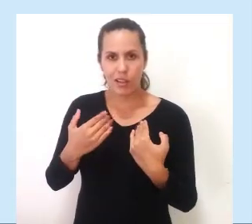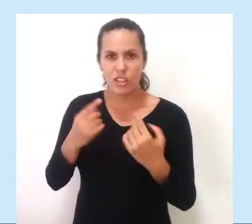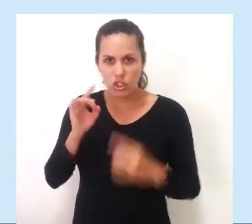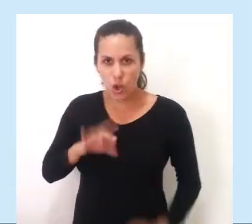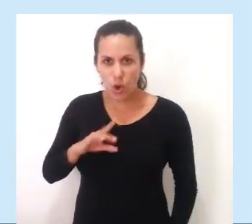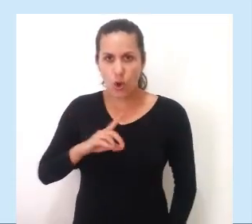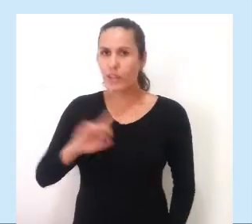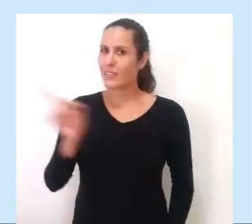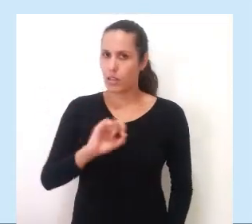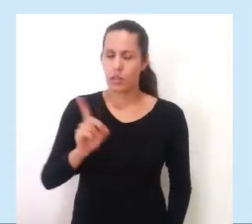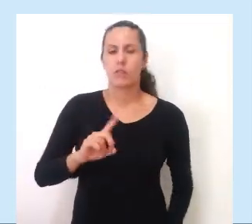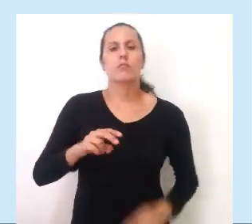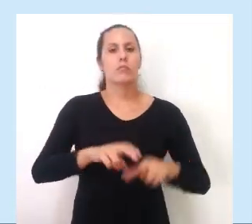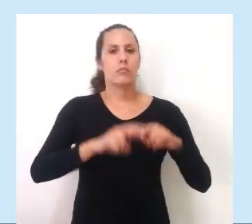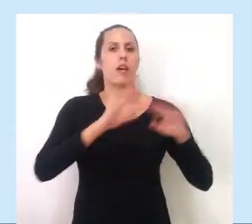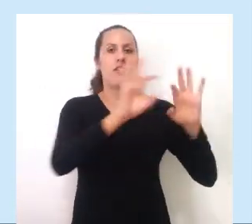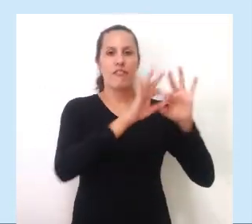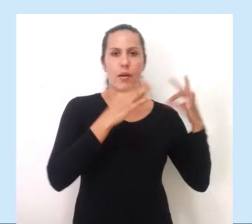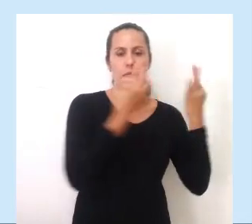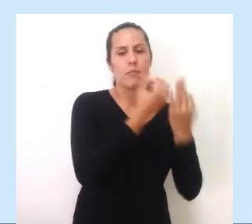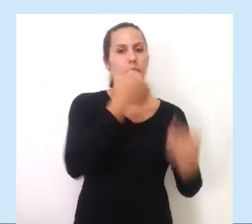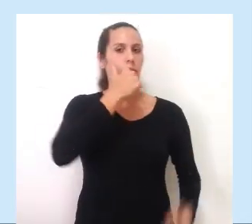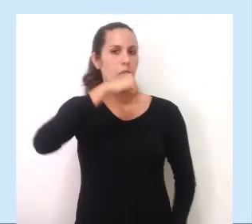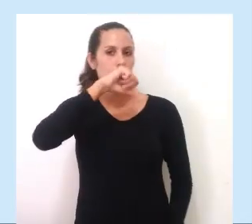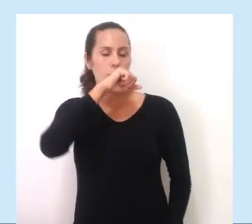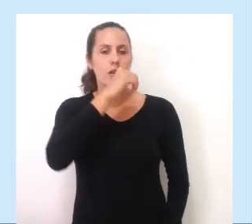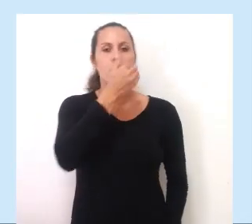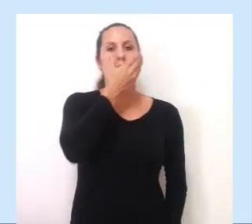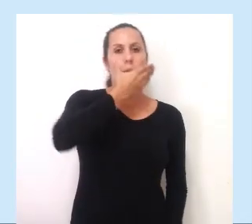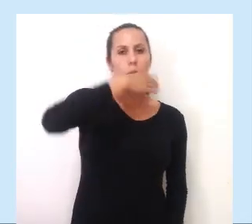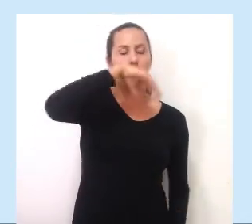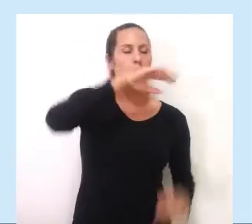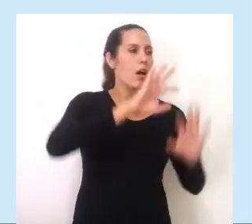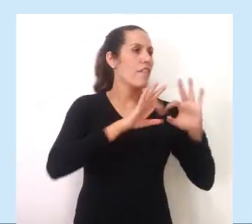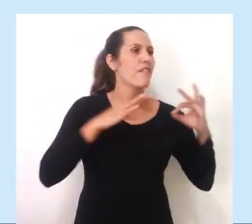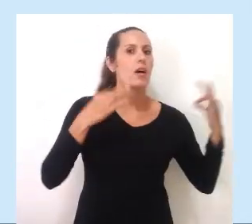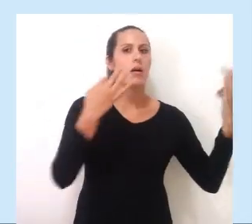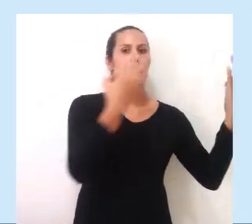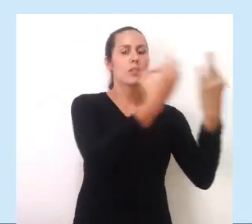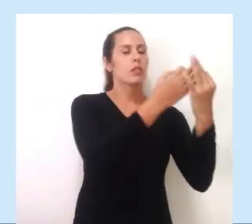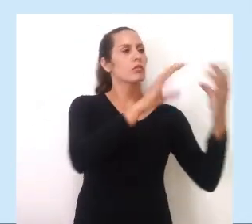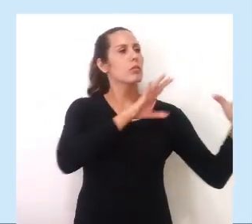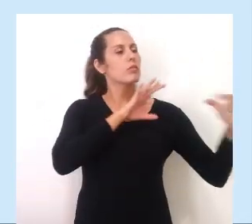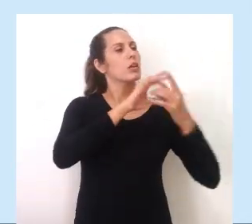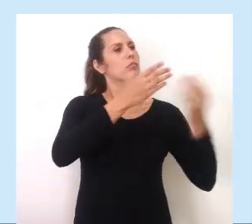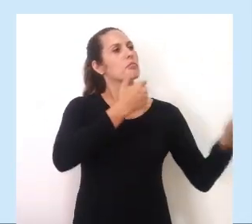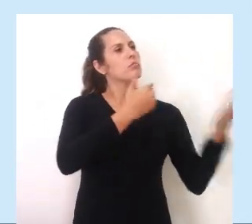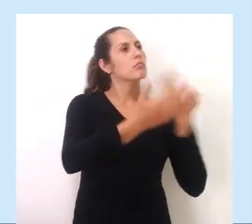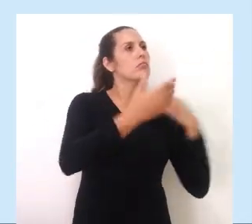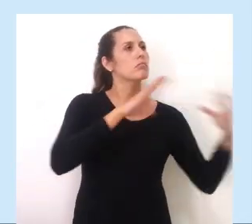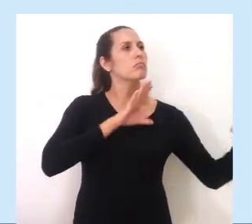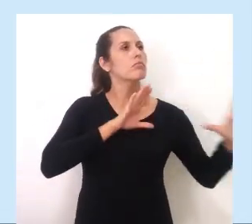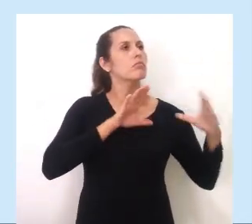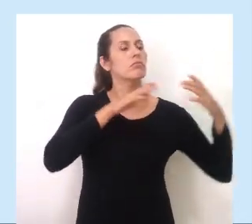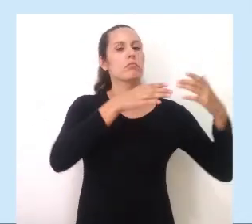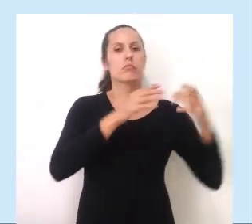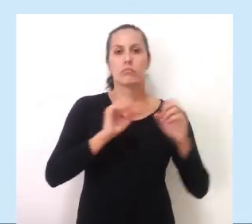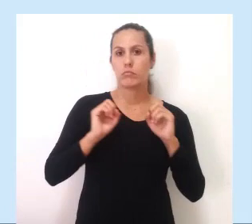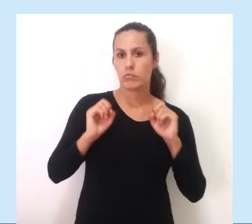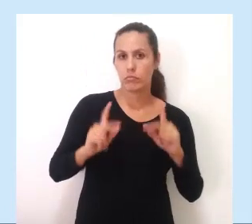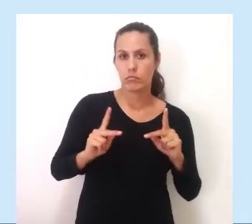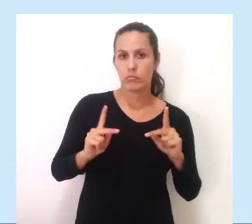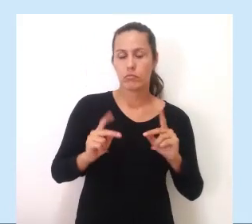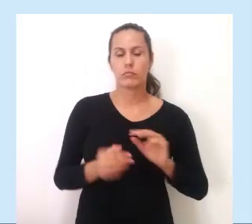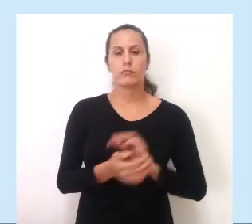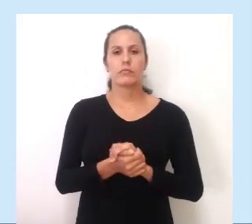com Dantas. Esse papo é com papai, mamãe, família, porque é uma decisão em